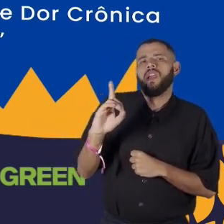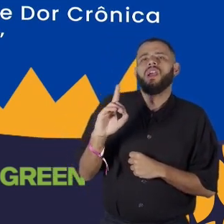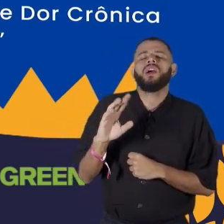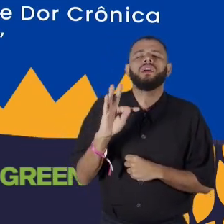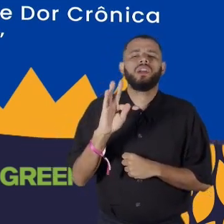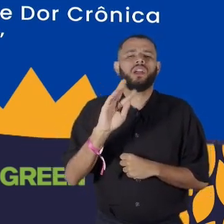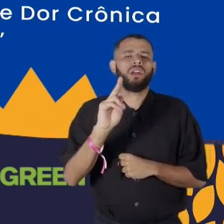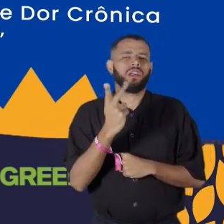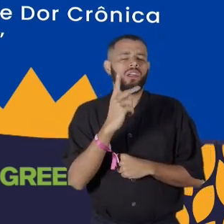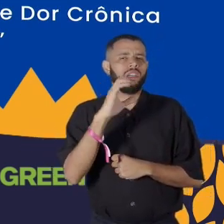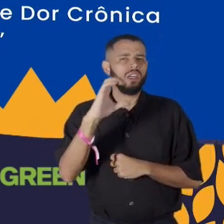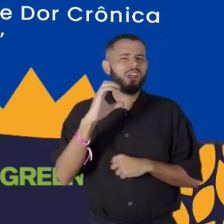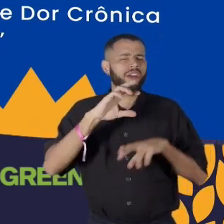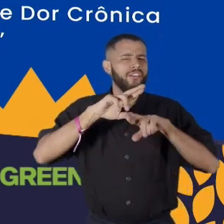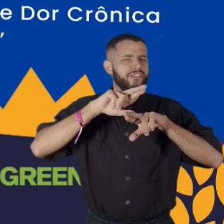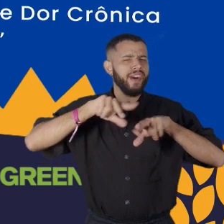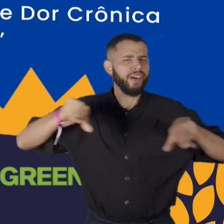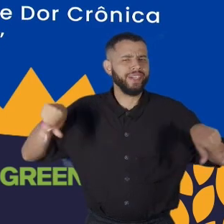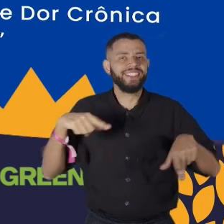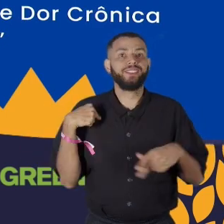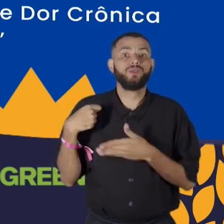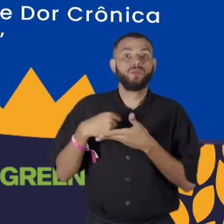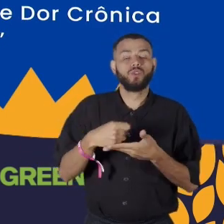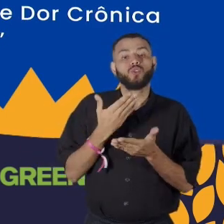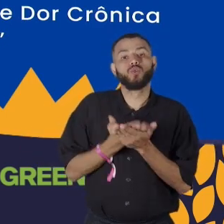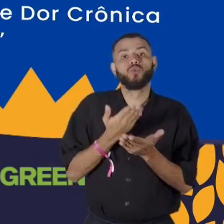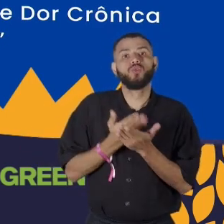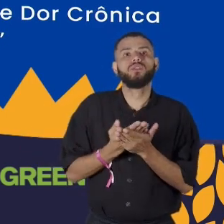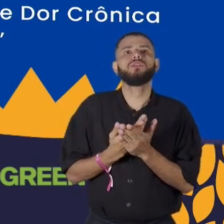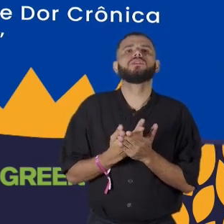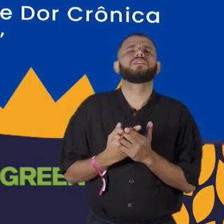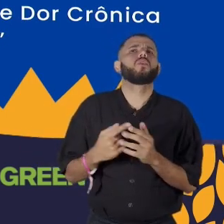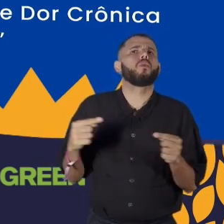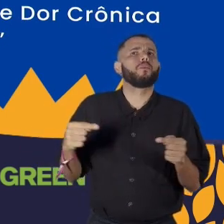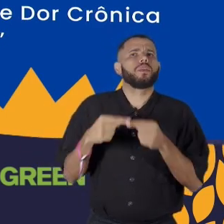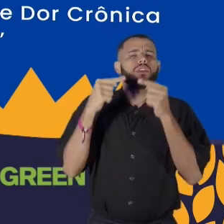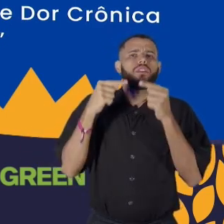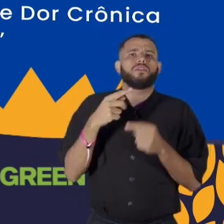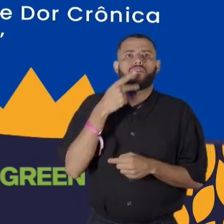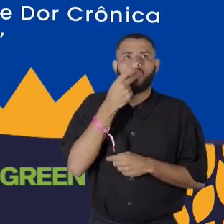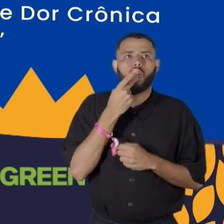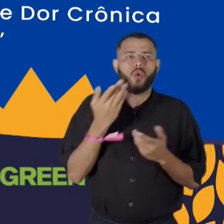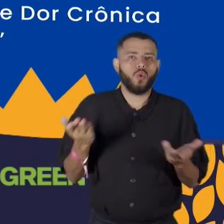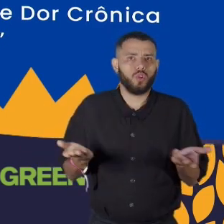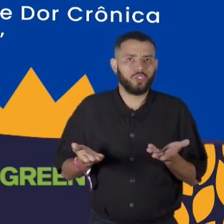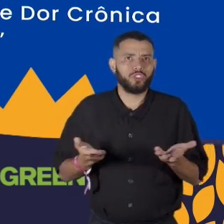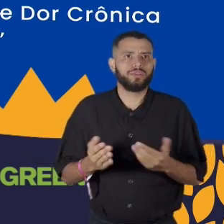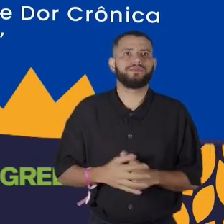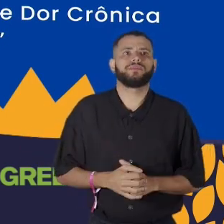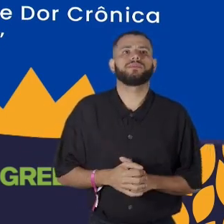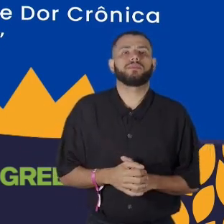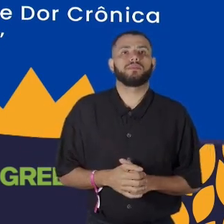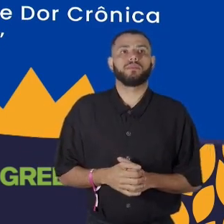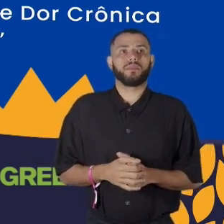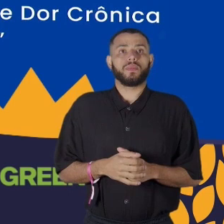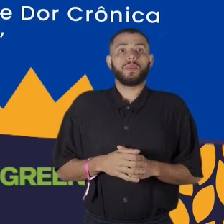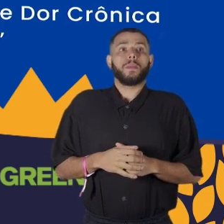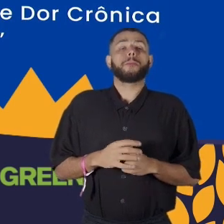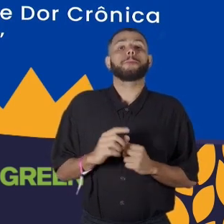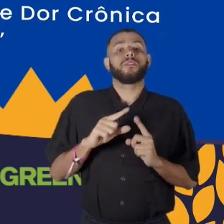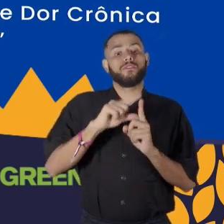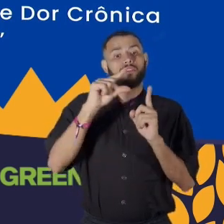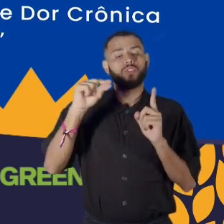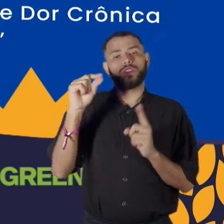eu trouxe esse estudo aqui porque tem muito a ver com o que a gente falou hoje. A força das flores. E foram flores de